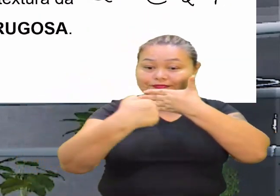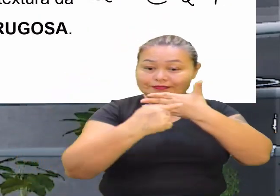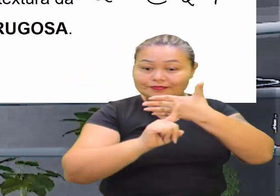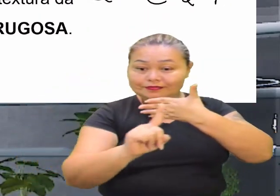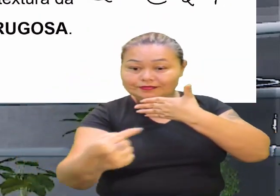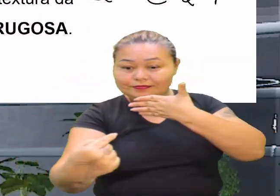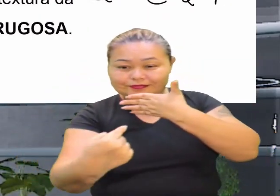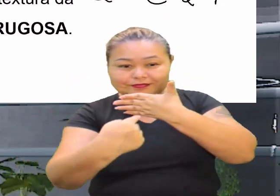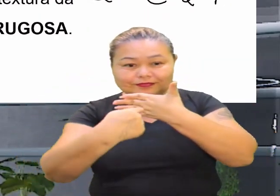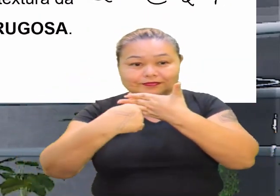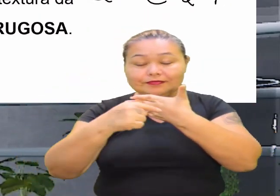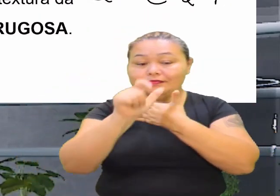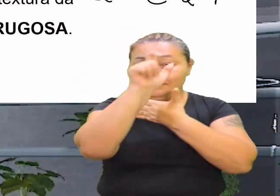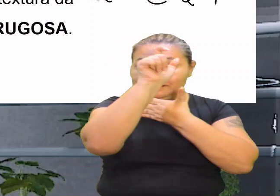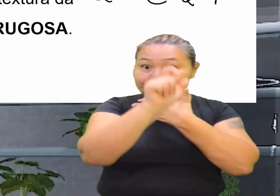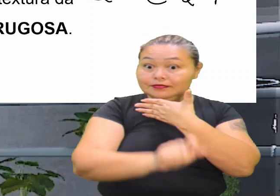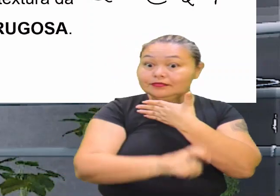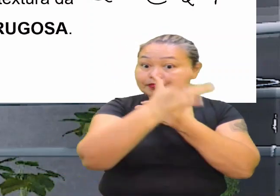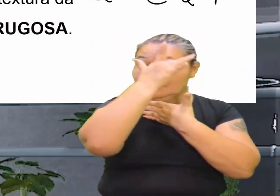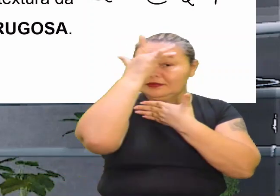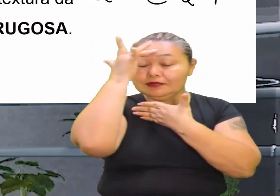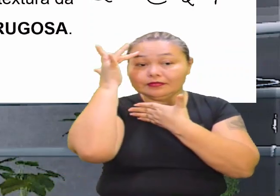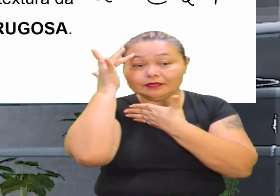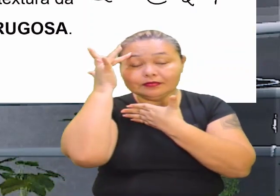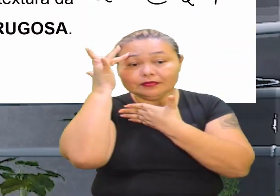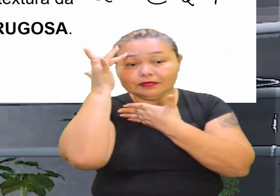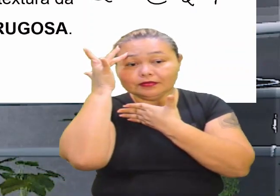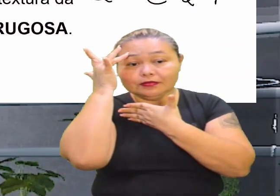imunológica. Tem pessoas que têm